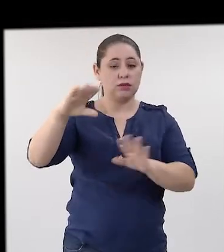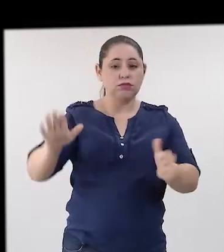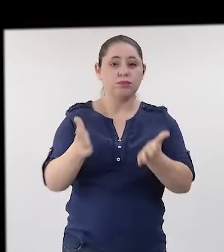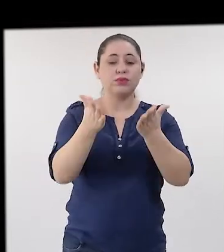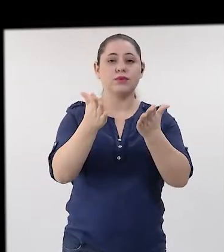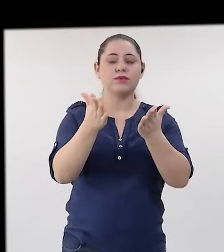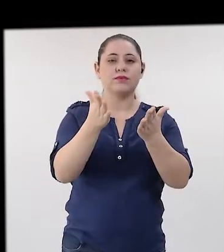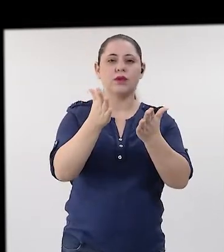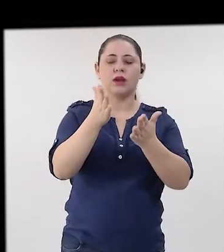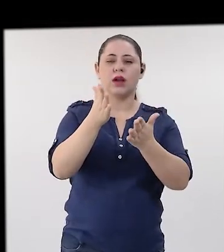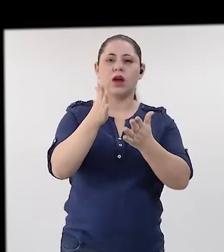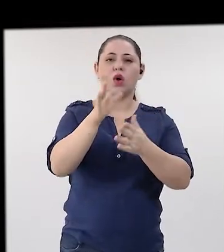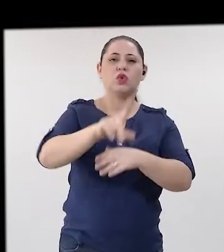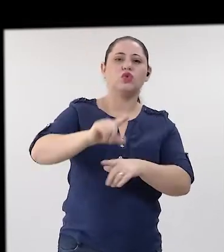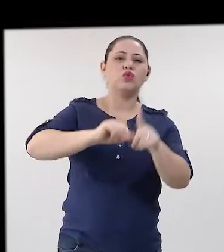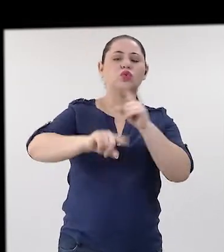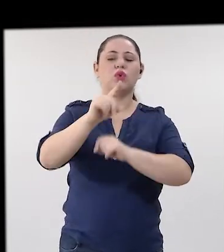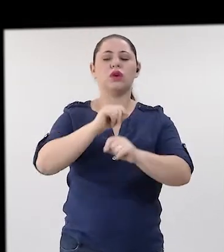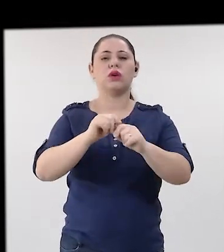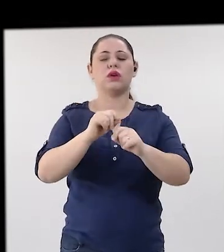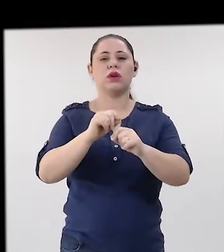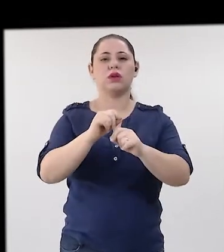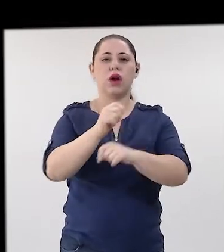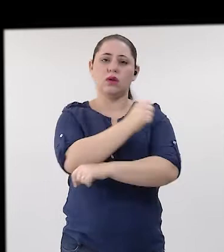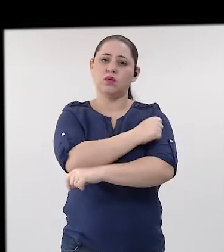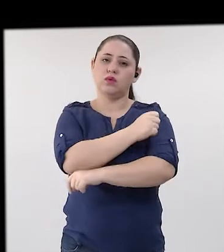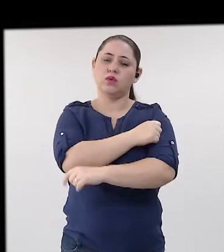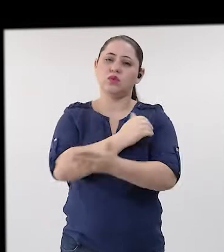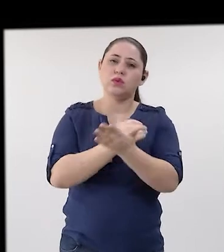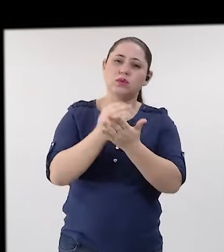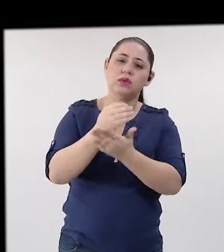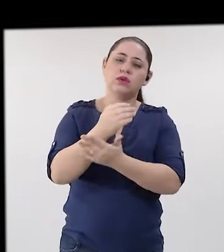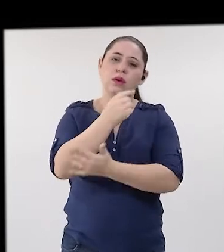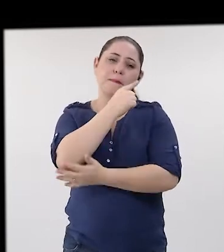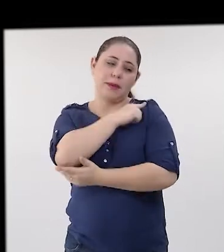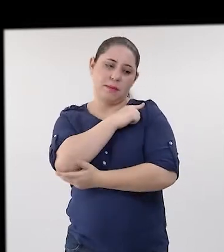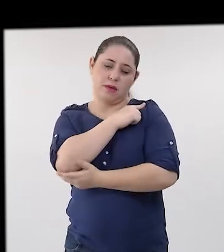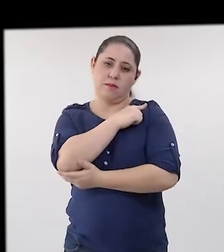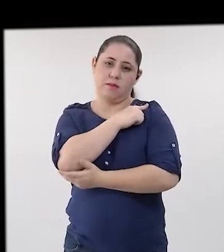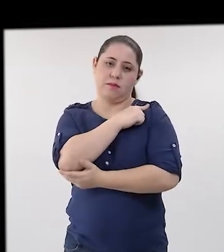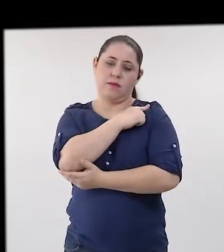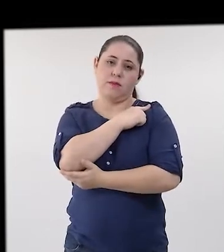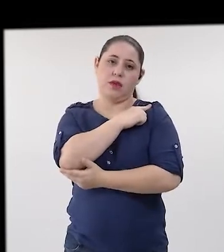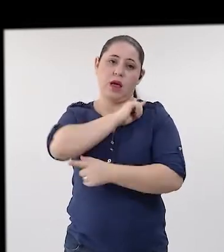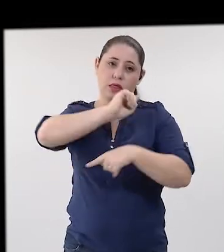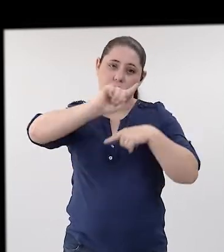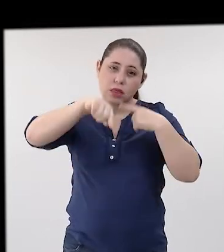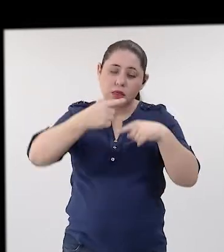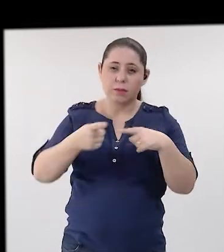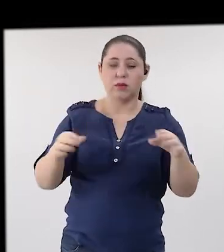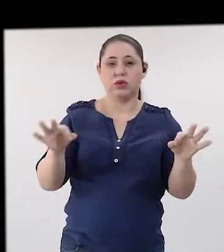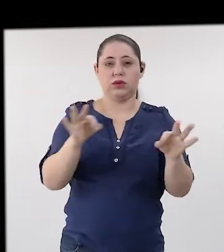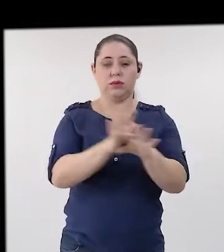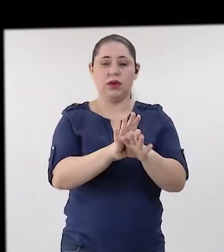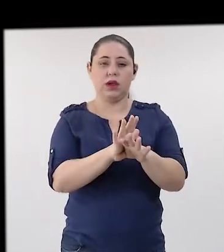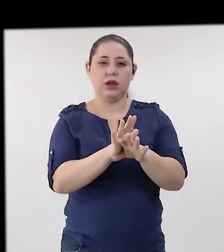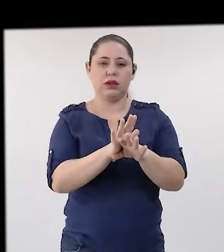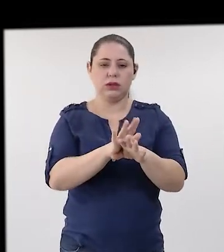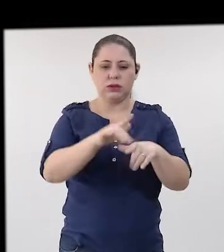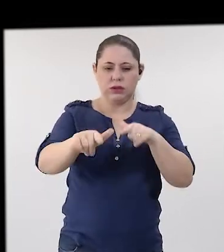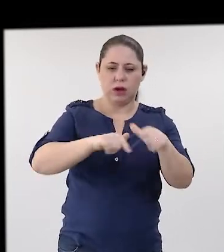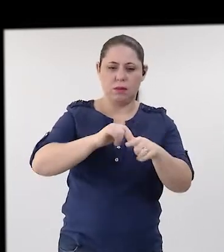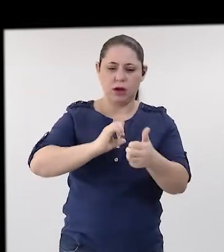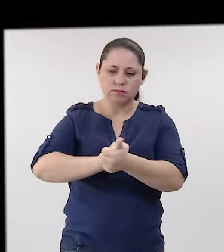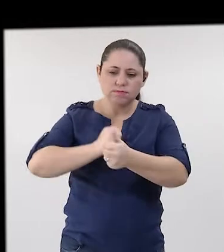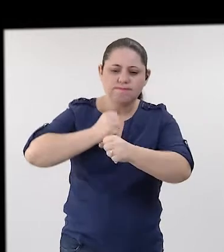promove. Então, a gente optou por trabalhar com estudantes que estão ingressando no ensino médio, mais especificamente no primeiro ano, e a partir disso, então,